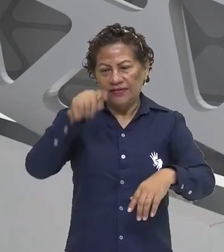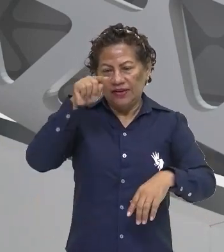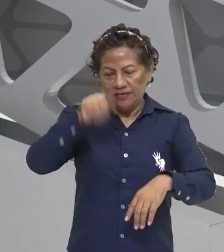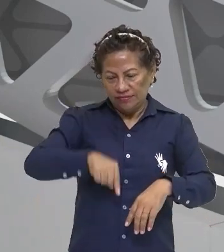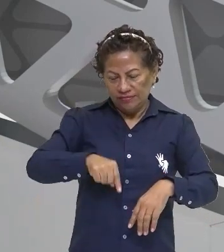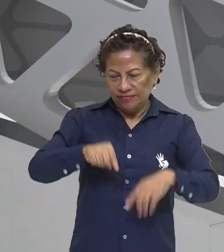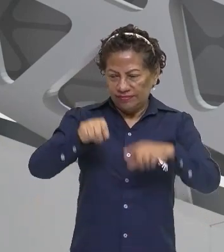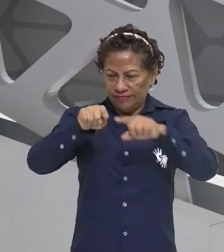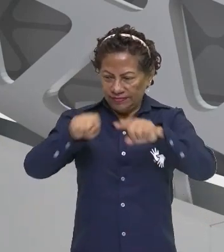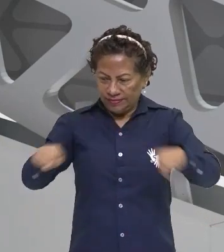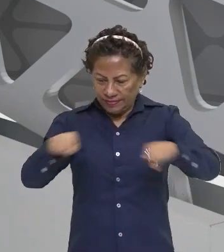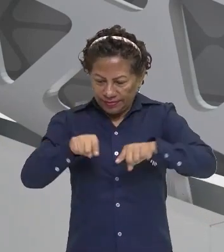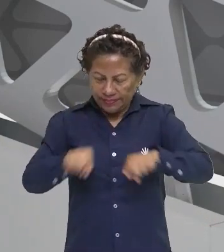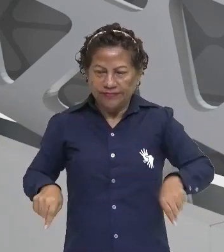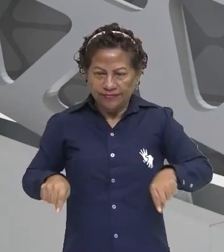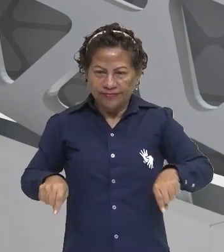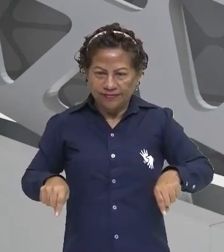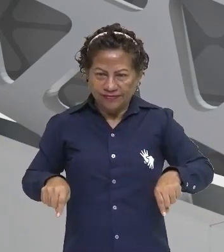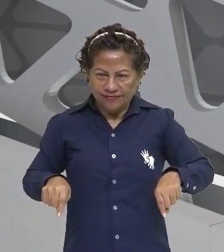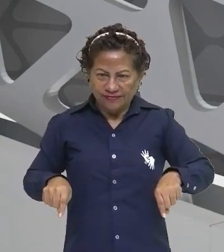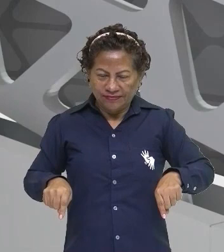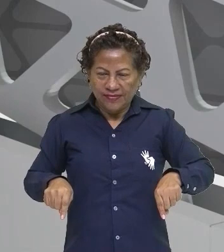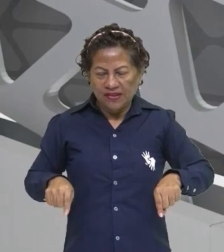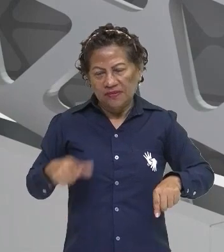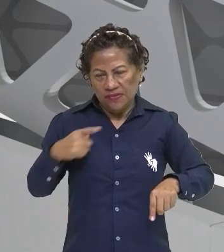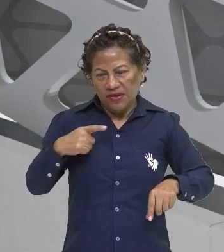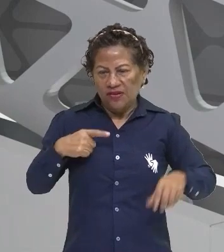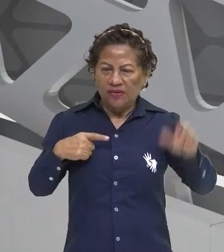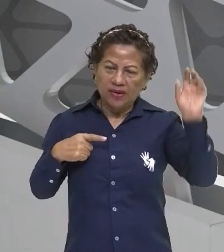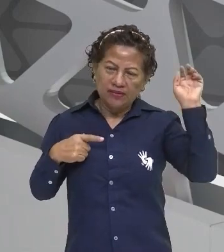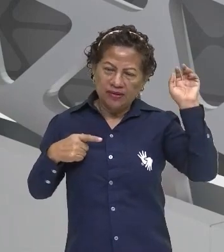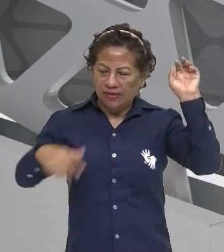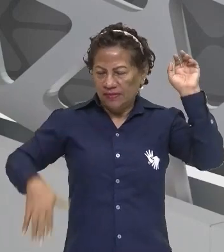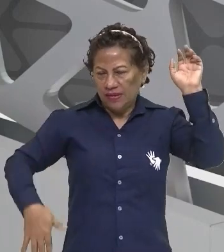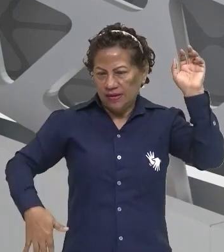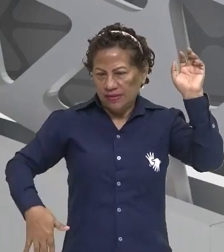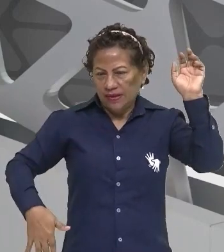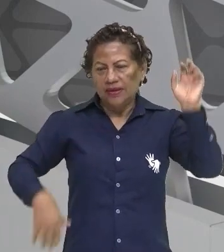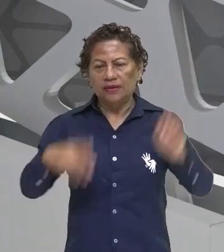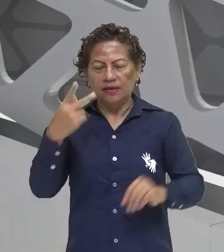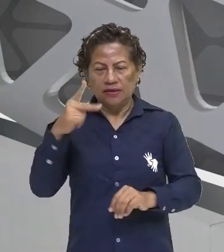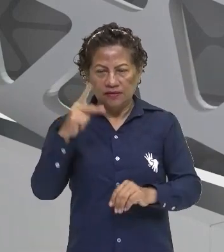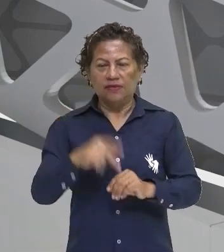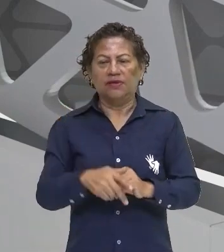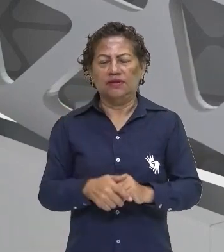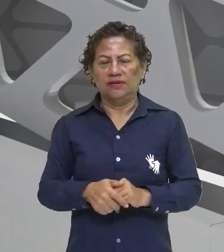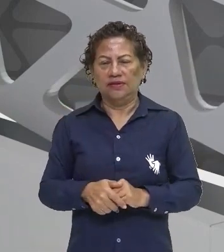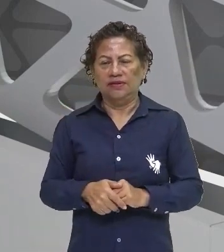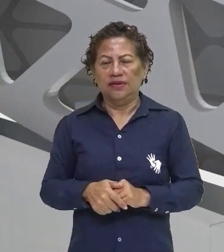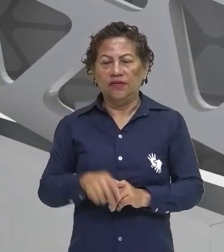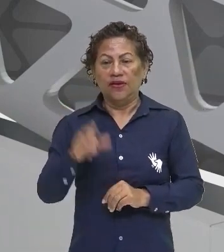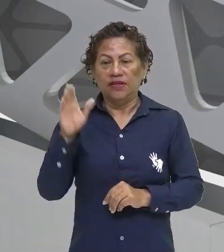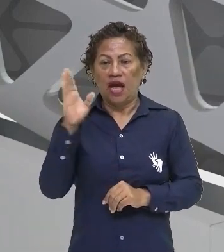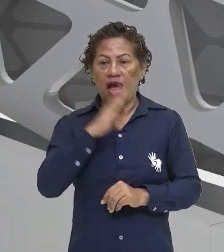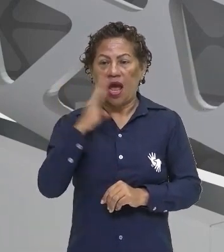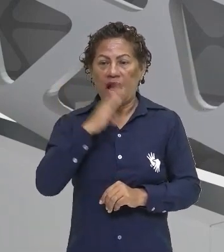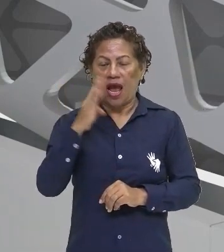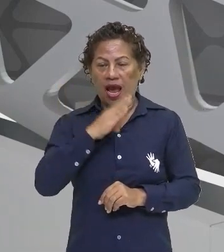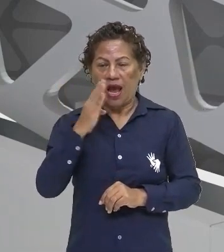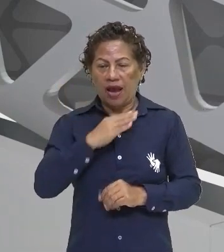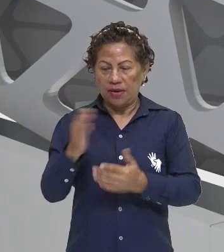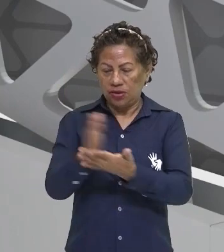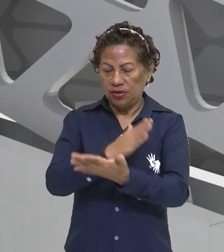esse bonequinho de palito em vários formatos, um com o braço para cima, outro com o braço para baixo. Se vocês passarem rápido, né,